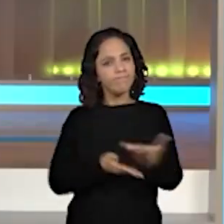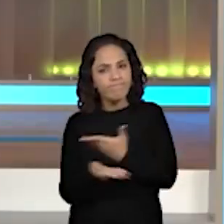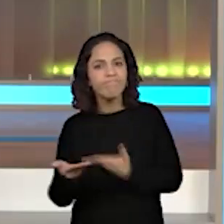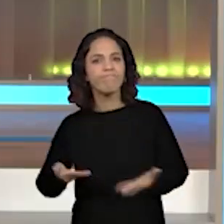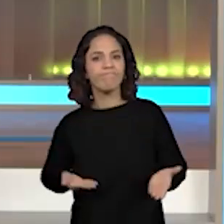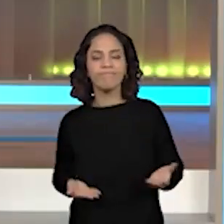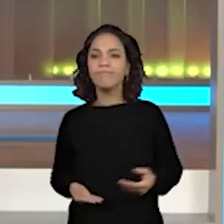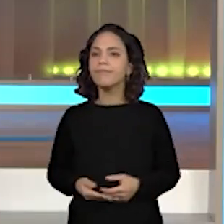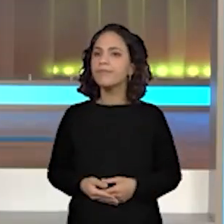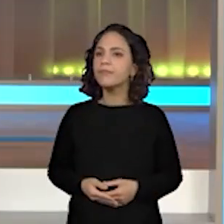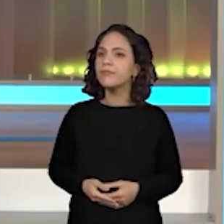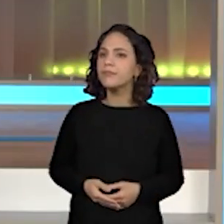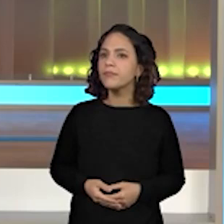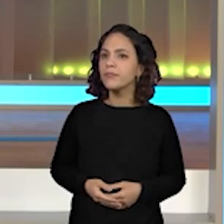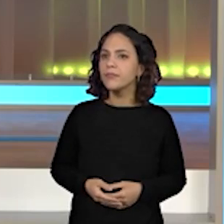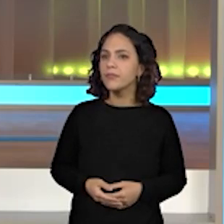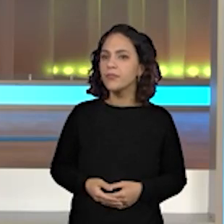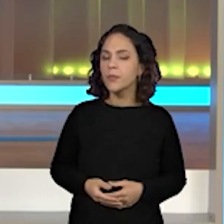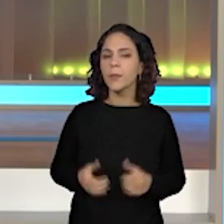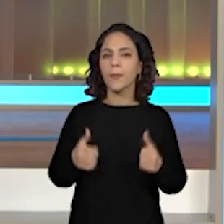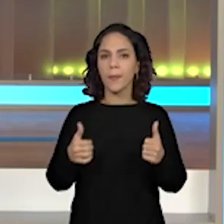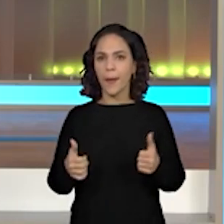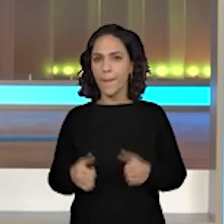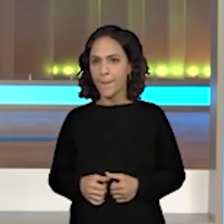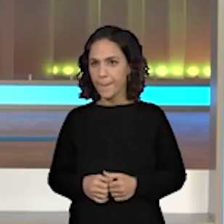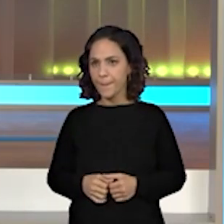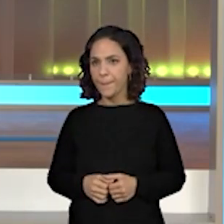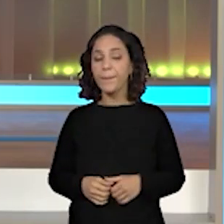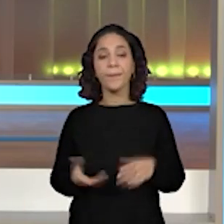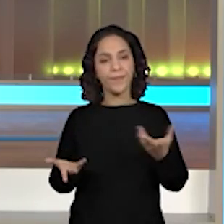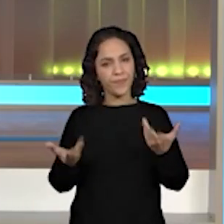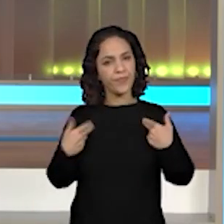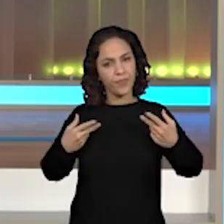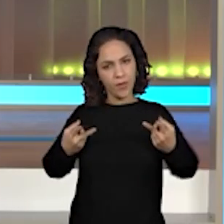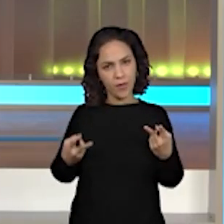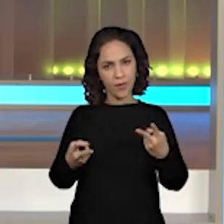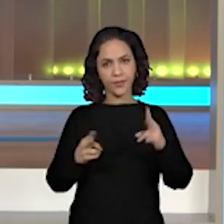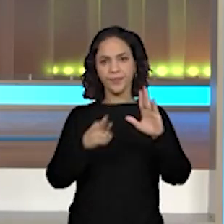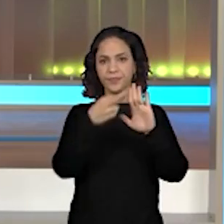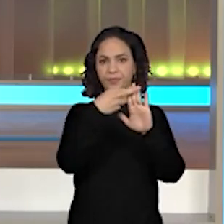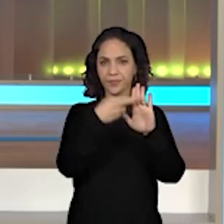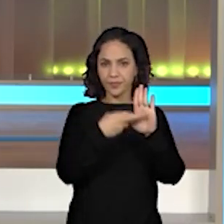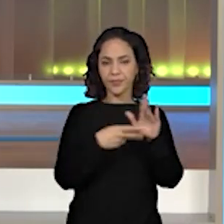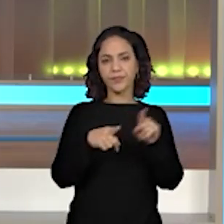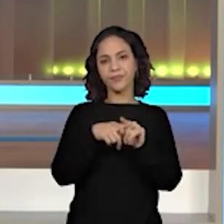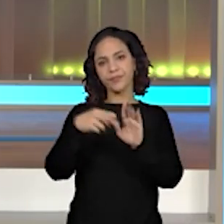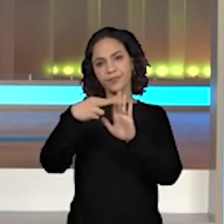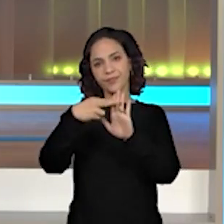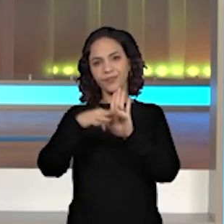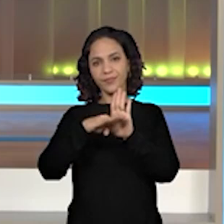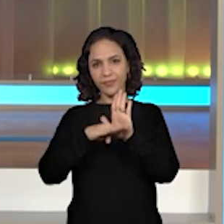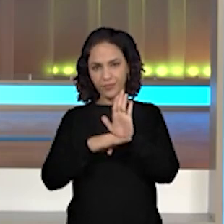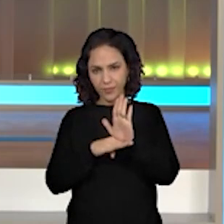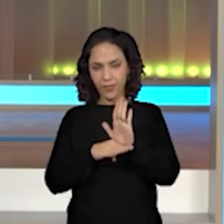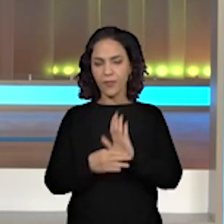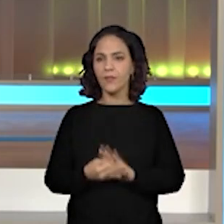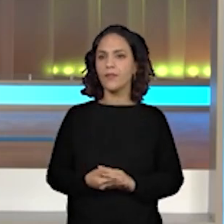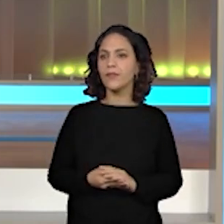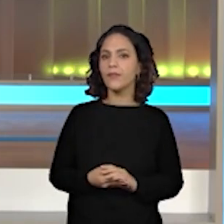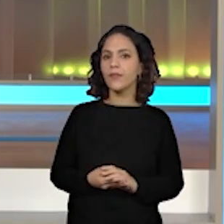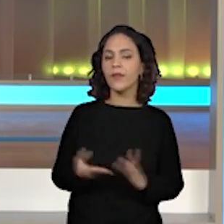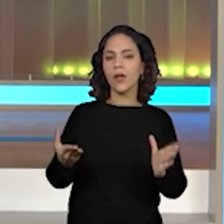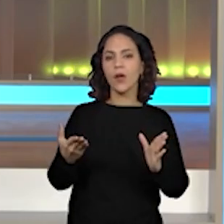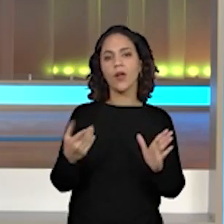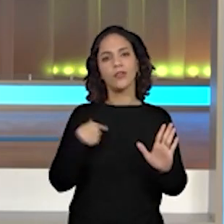algum comentário. Muito bem. Seguimos com regras e regulamentos, agora, a partir da leitura